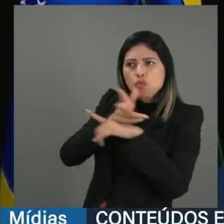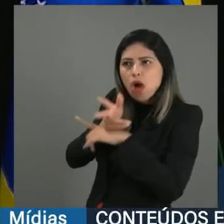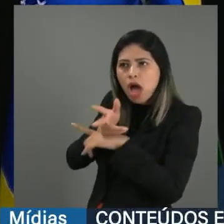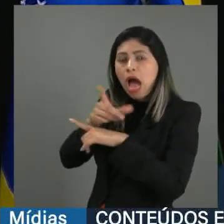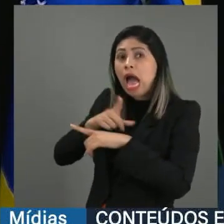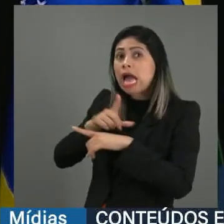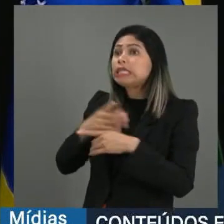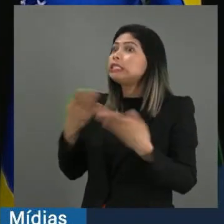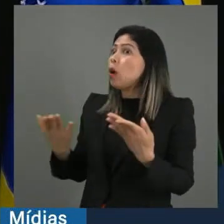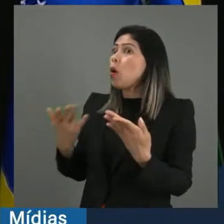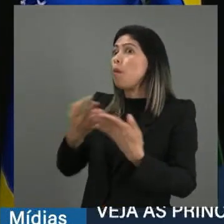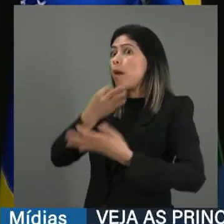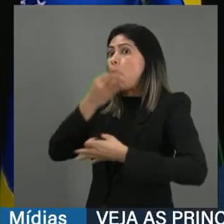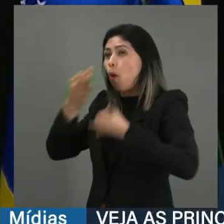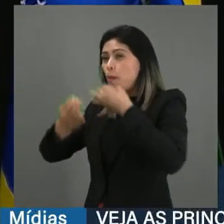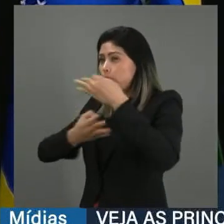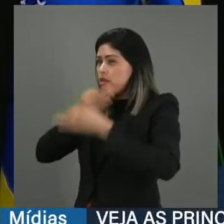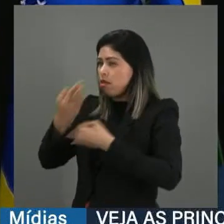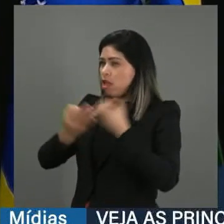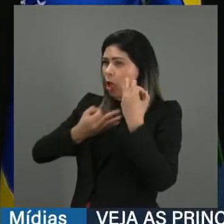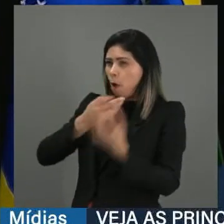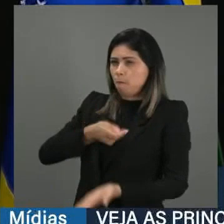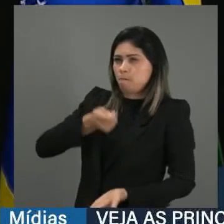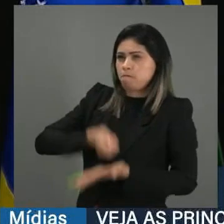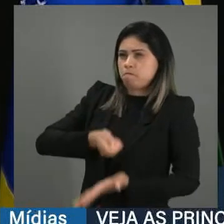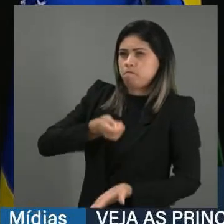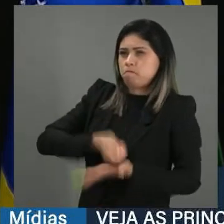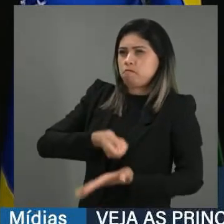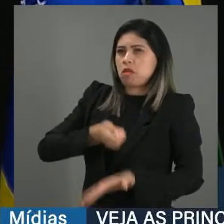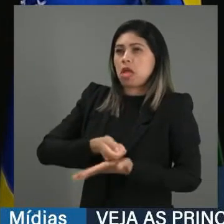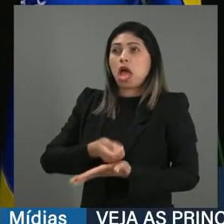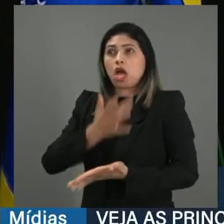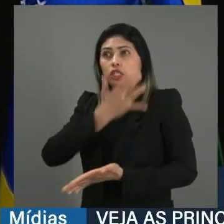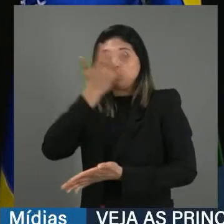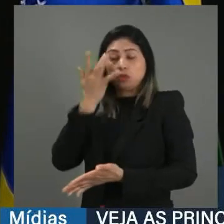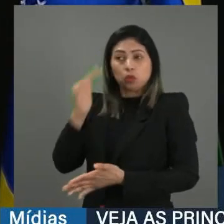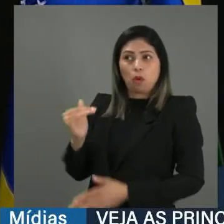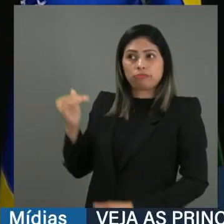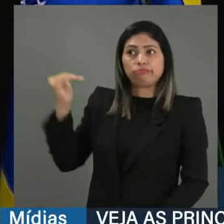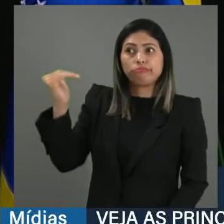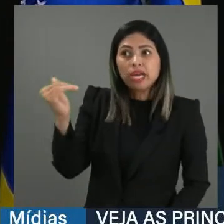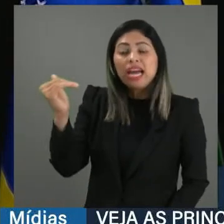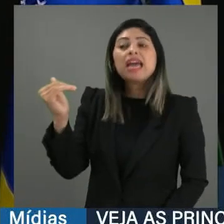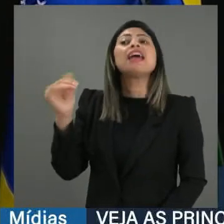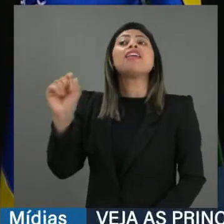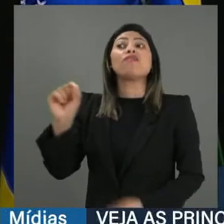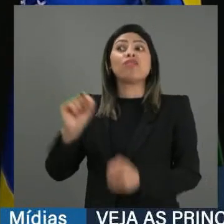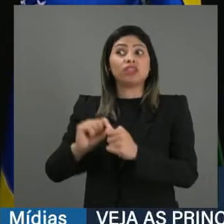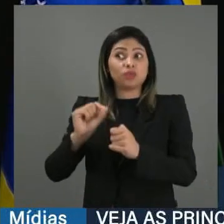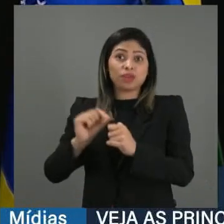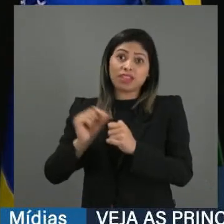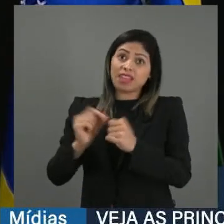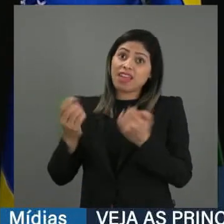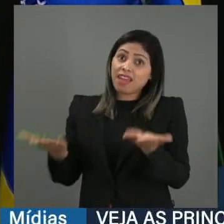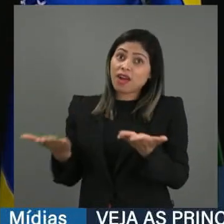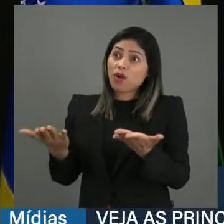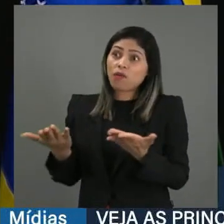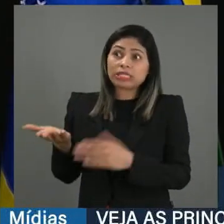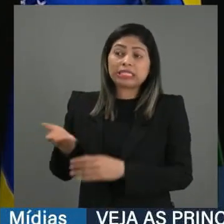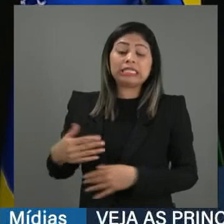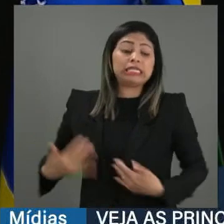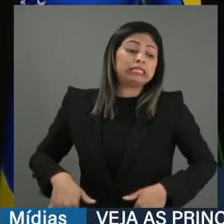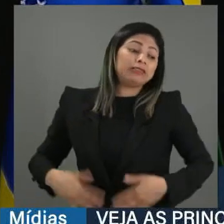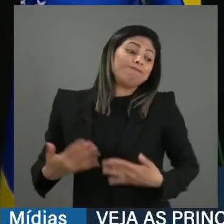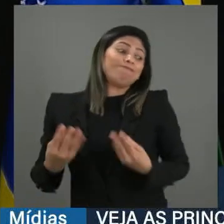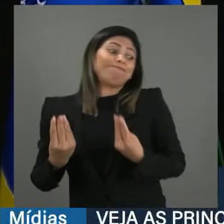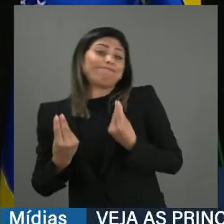mesmo alguma crítica mais dura a alguma autoridade, certamente haverá o cancelamento